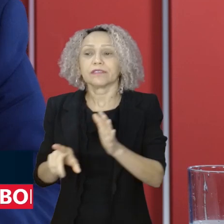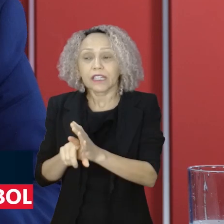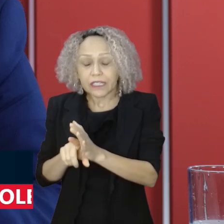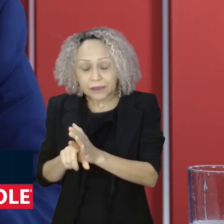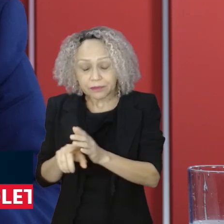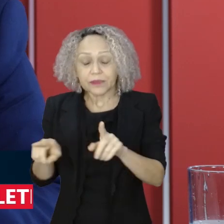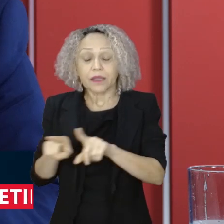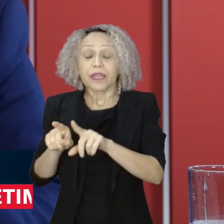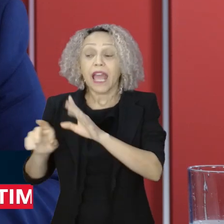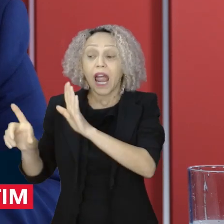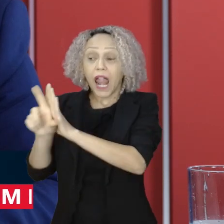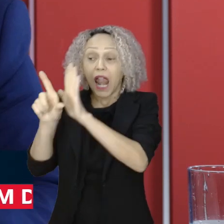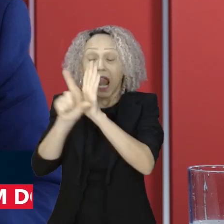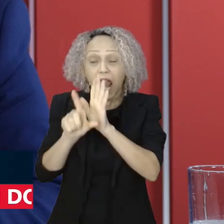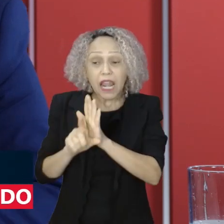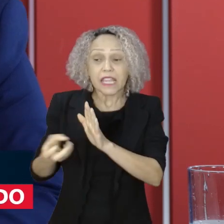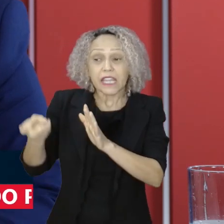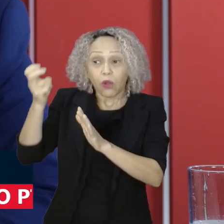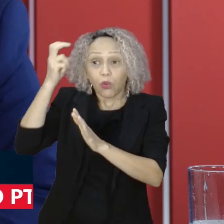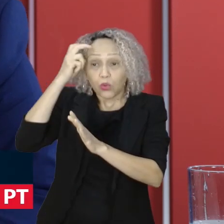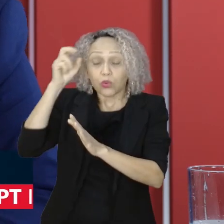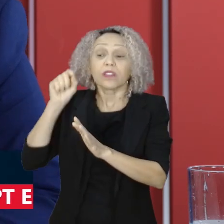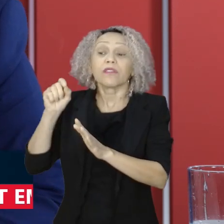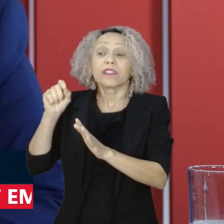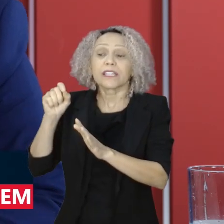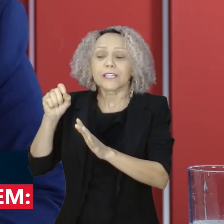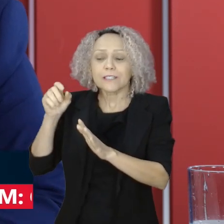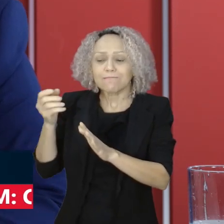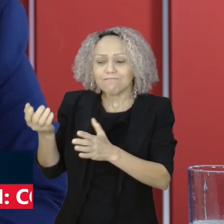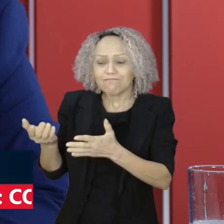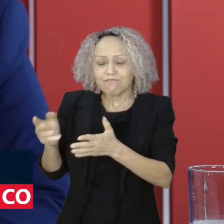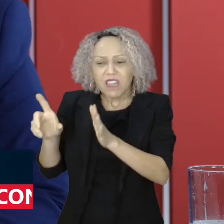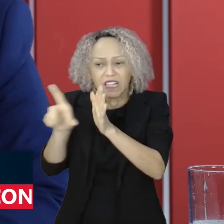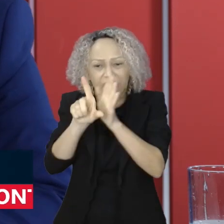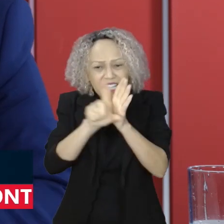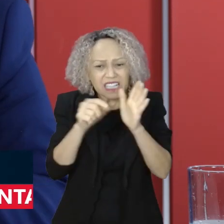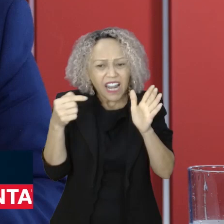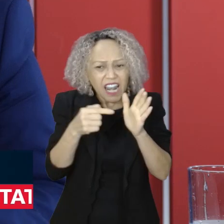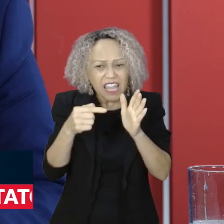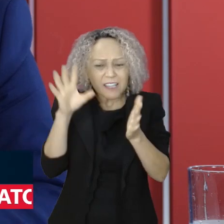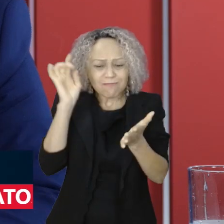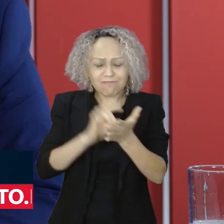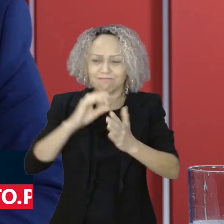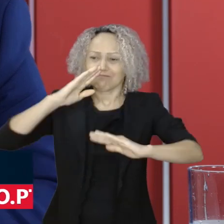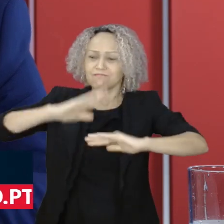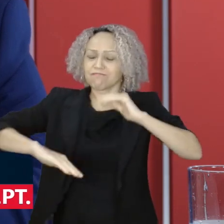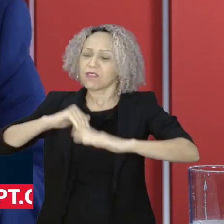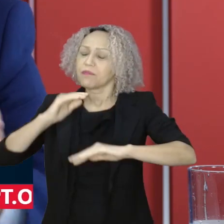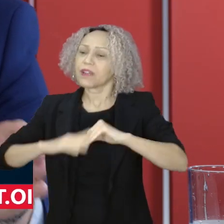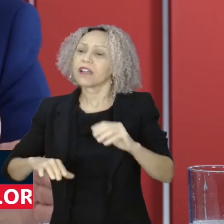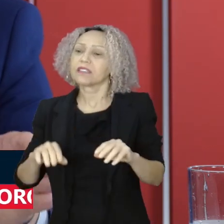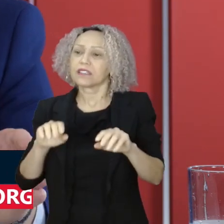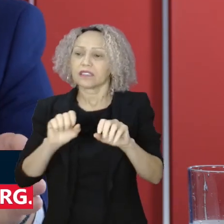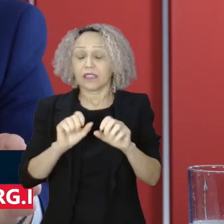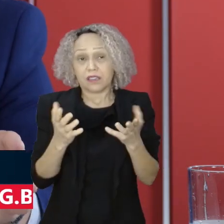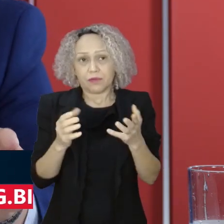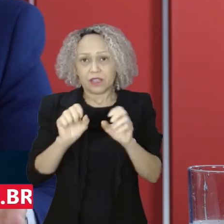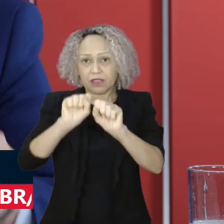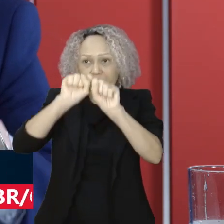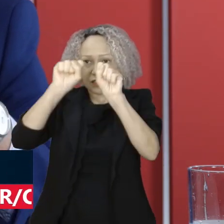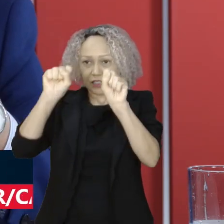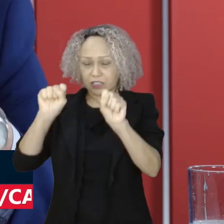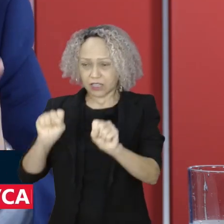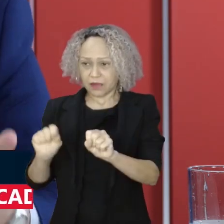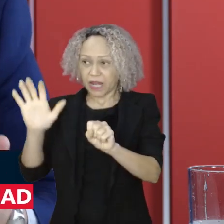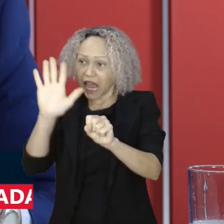leis da cultura a implementação na prática desse sistema. O Sistema Nacional da Cultura é o nosso SUS da cultura.